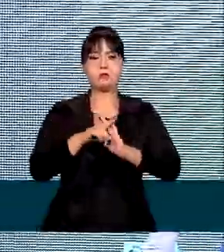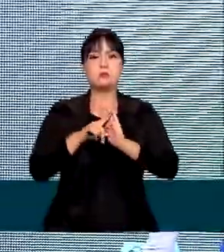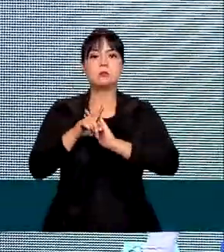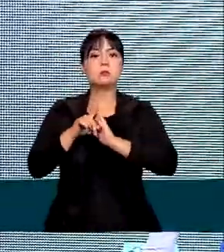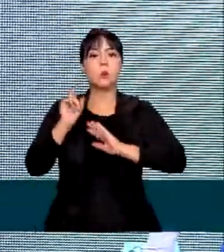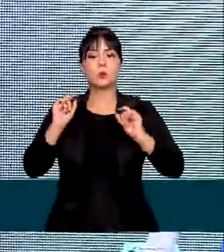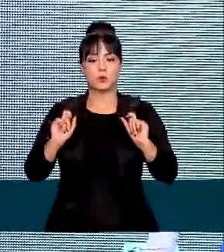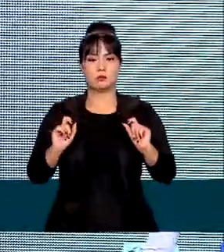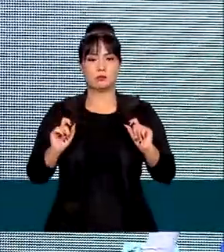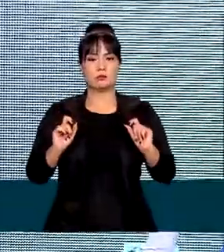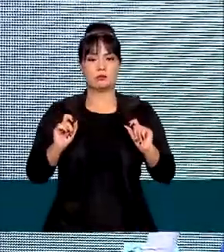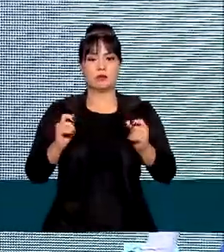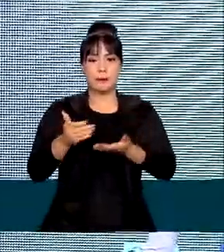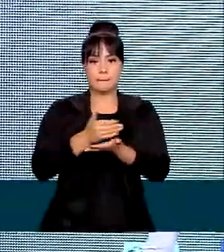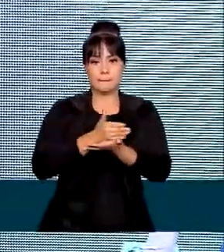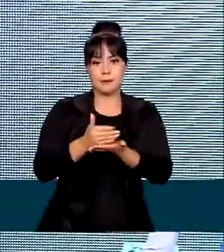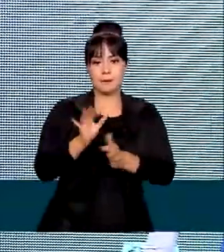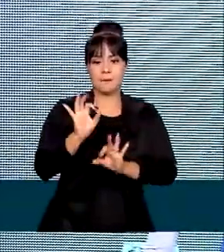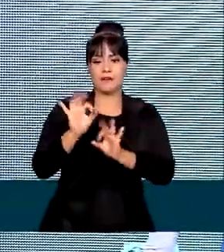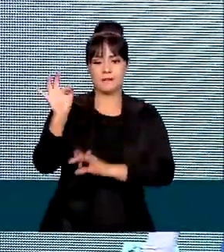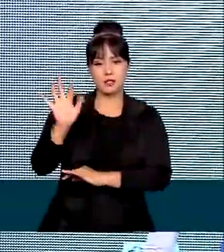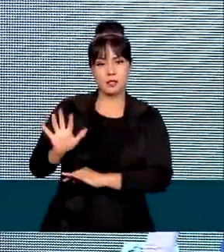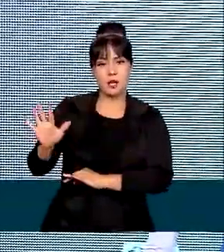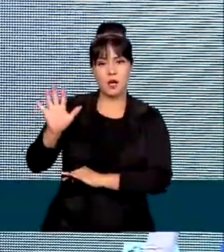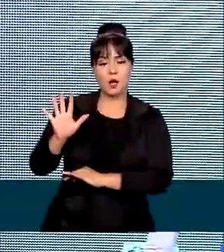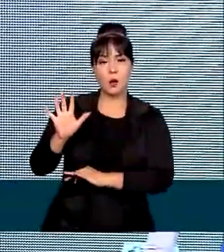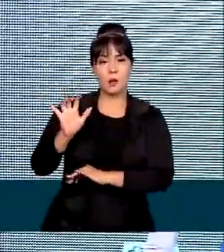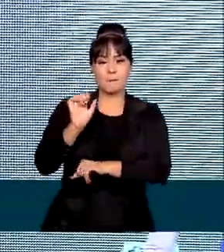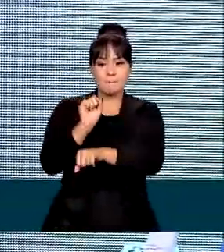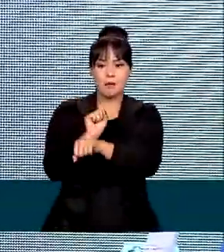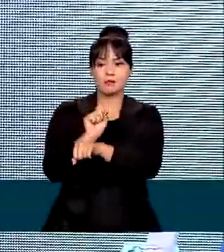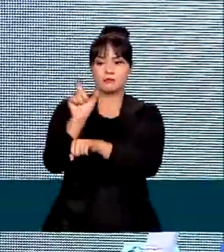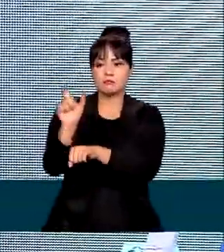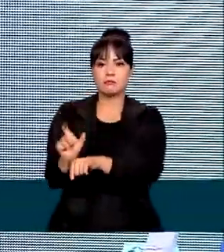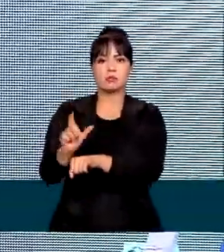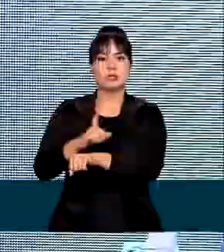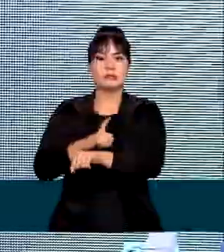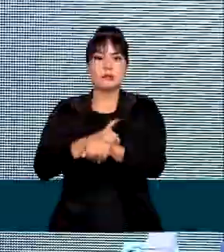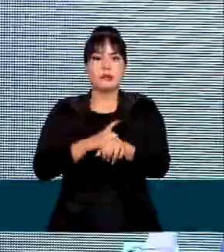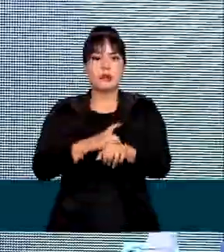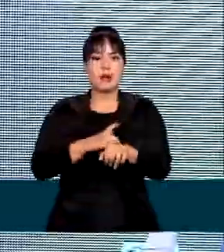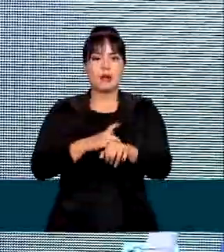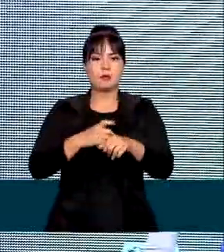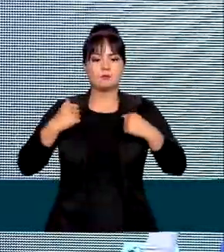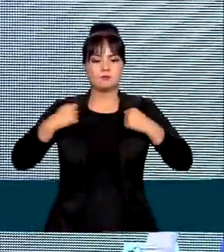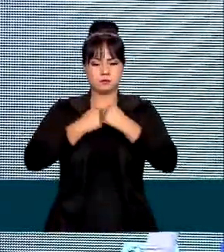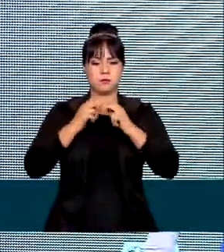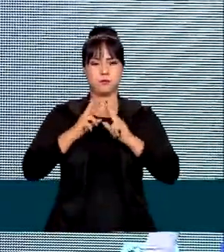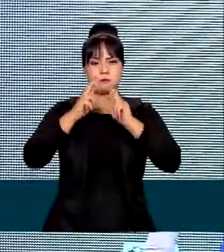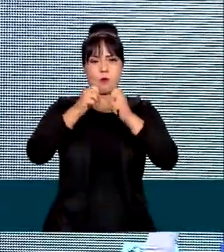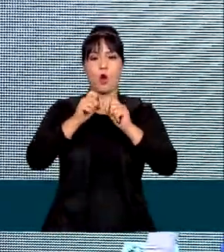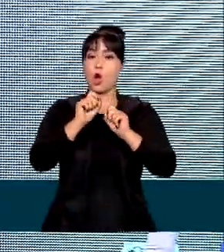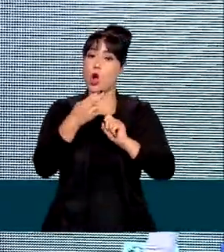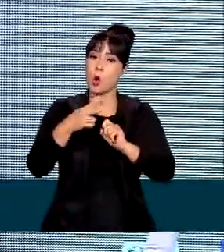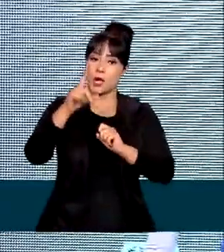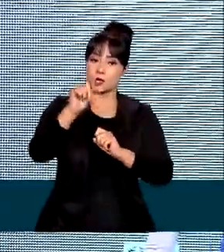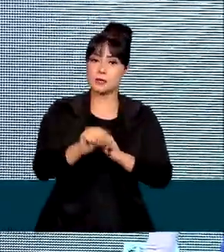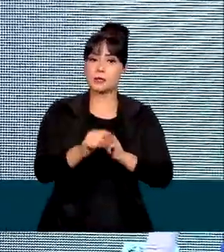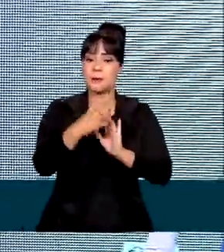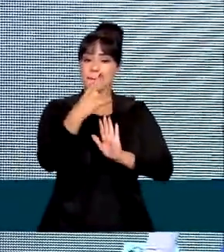buscar a partir de um plano Federal engessar colocar camisa de força ou reduzir